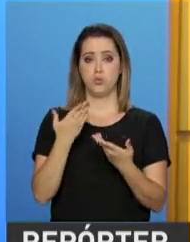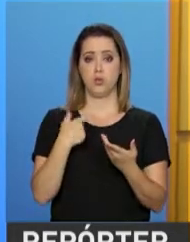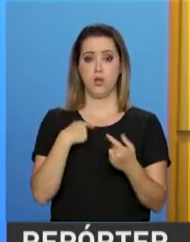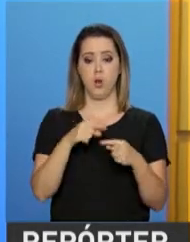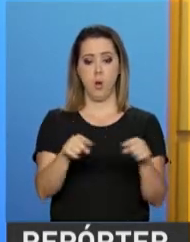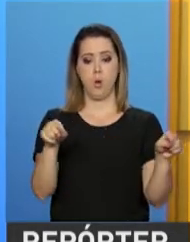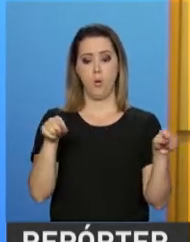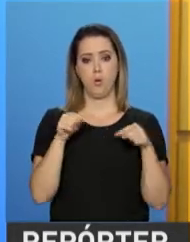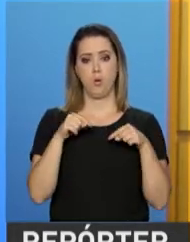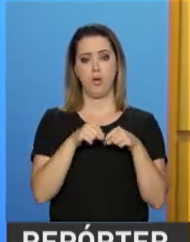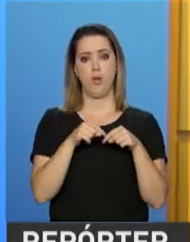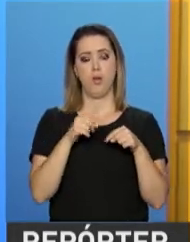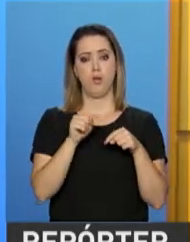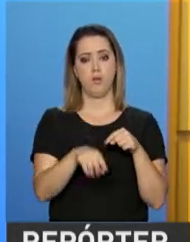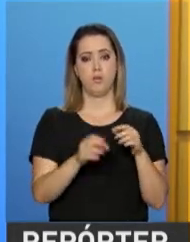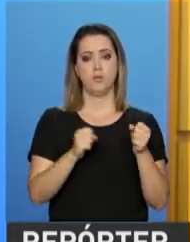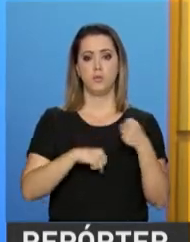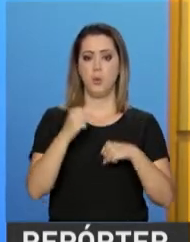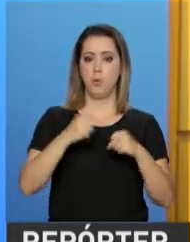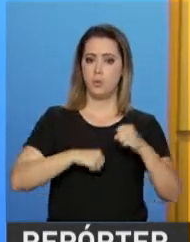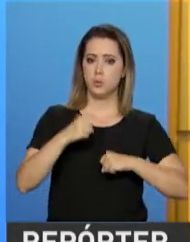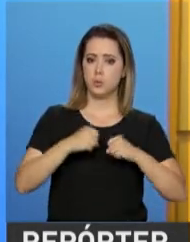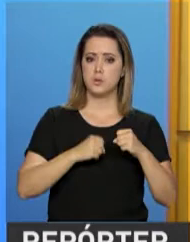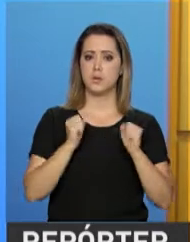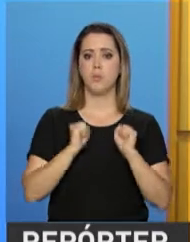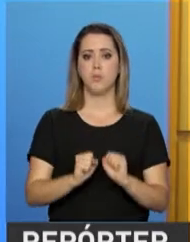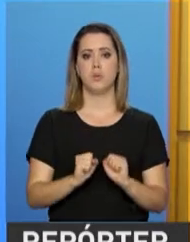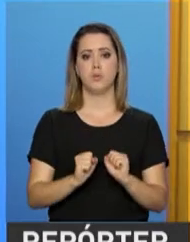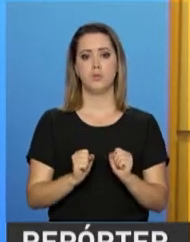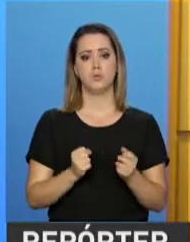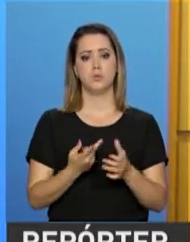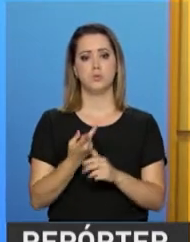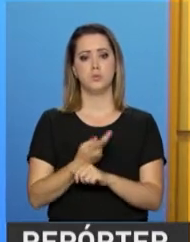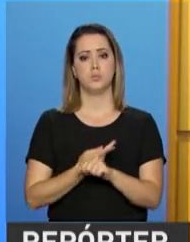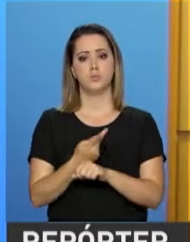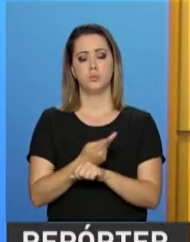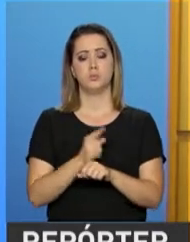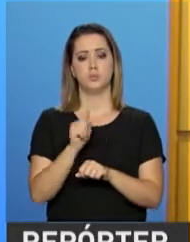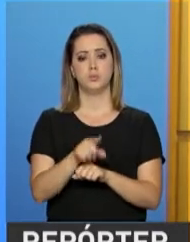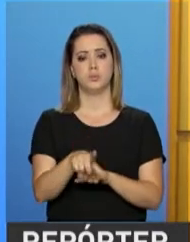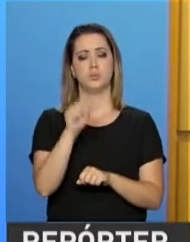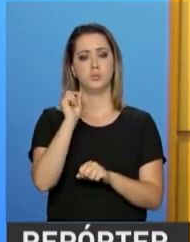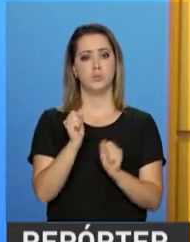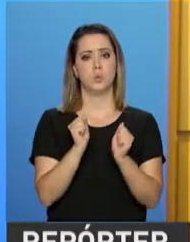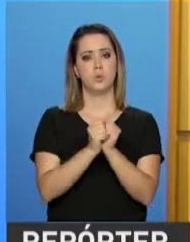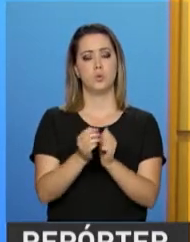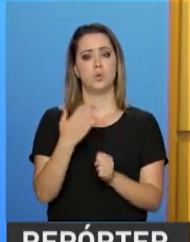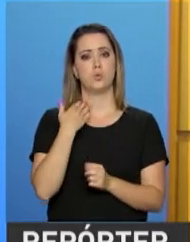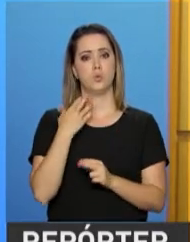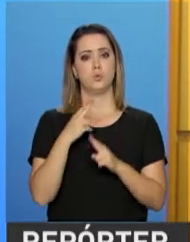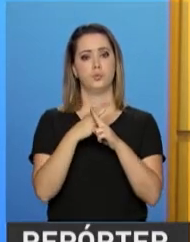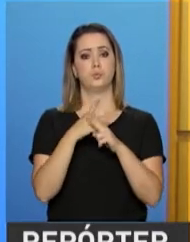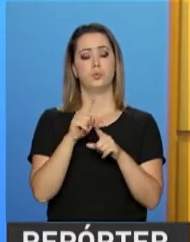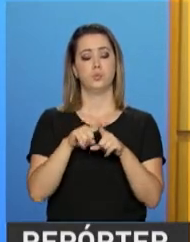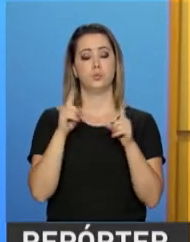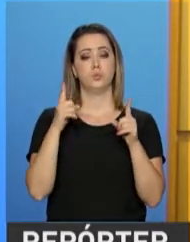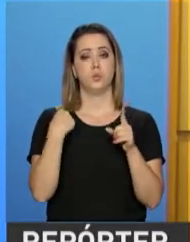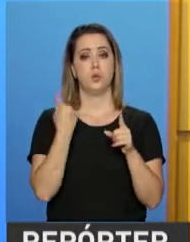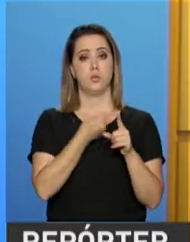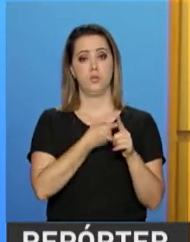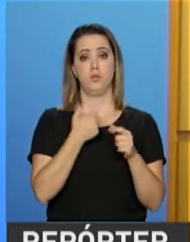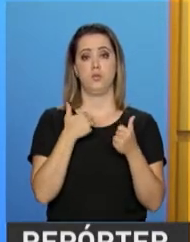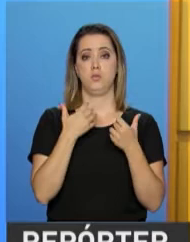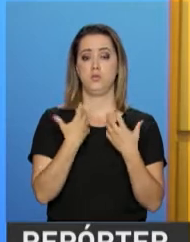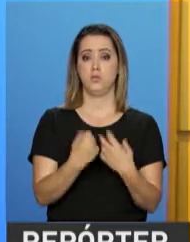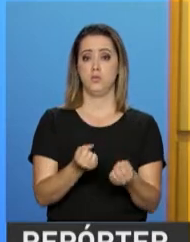loteamento em produção podem buscar essa alternativa já junto à caixa econômica nós vamos fazer